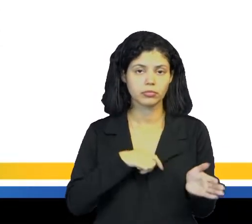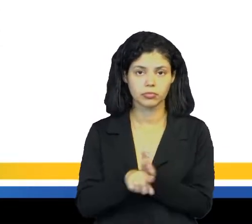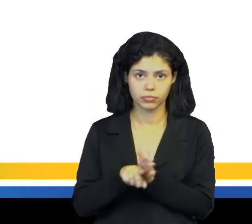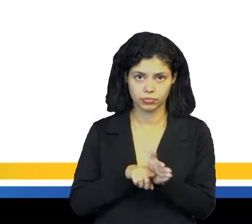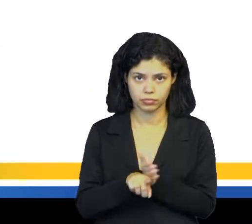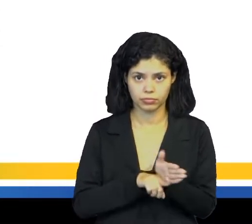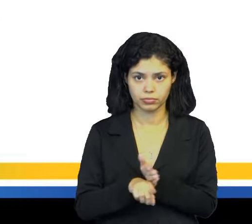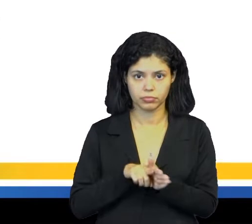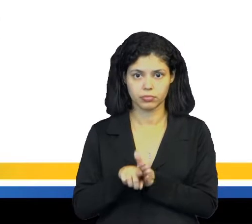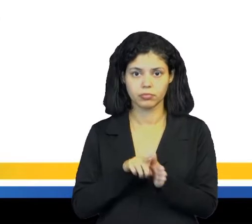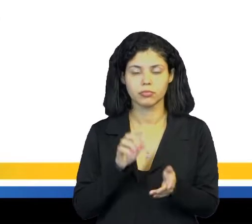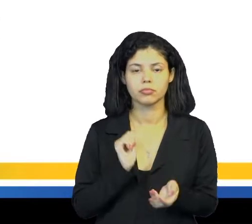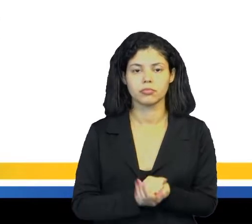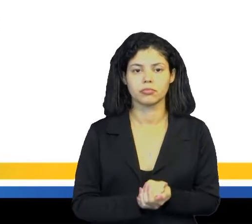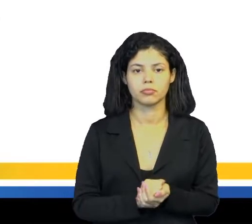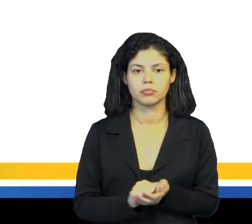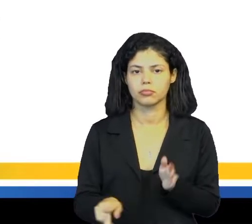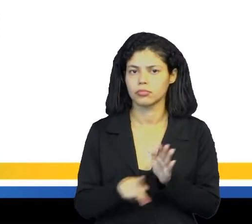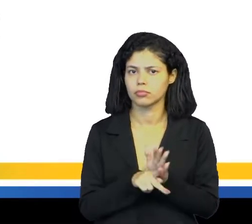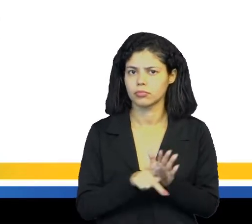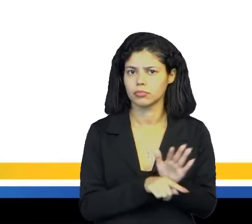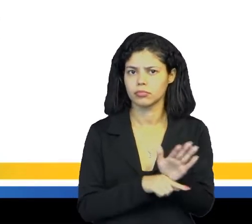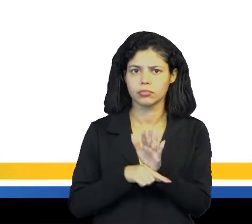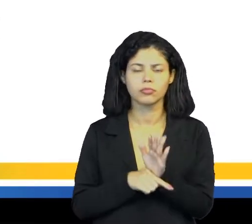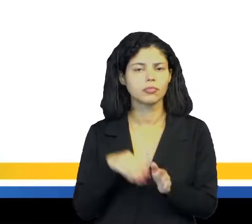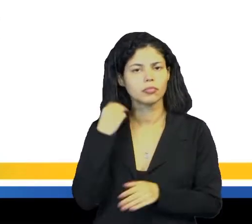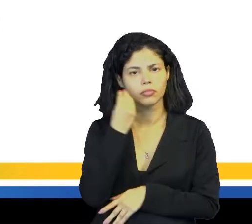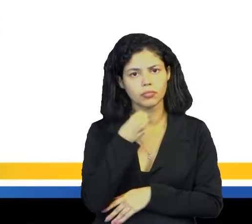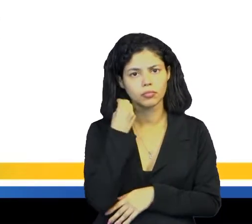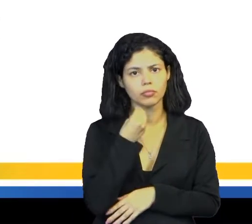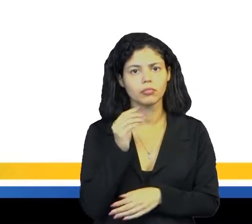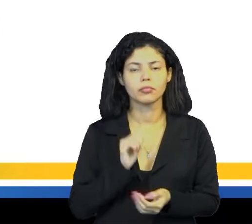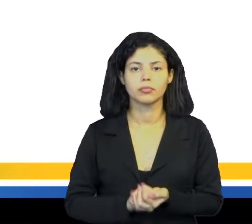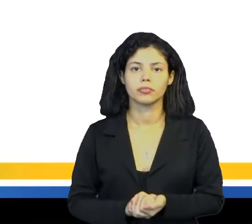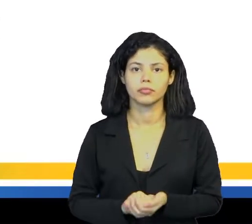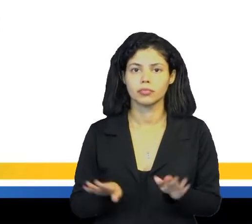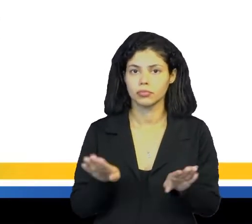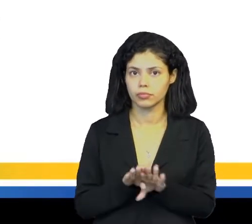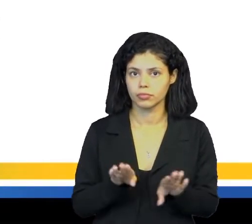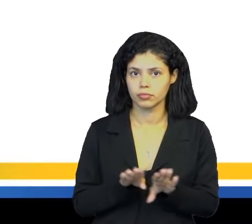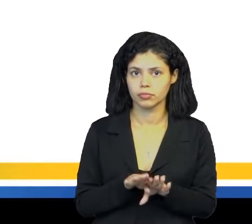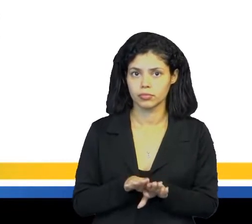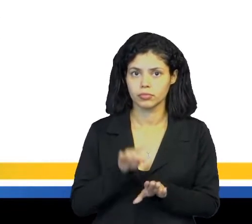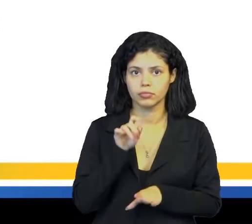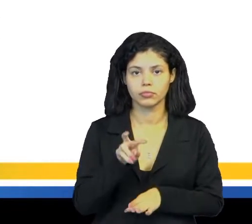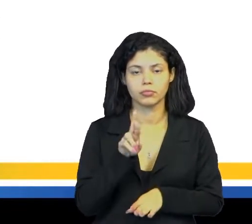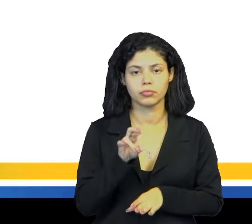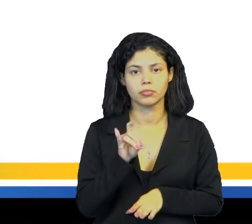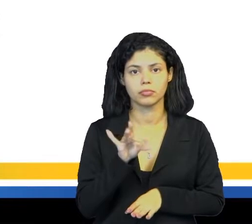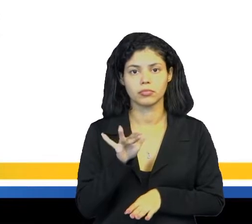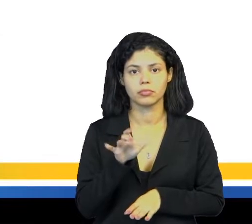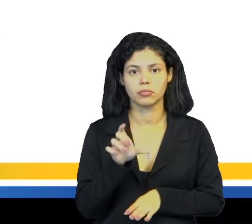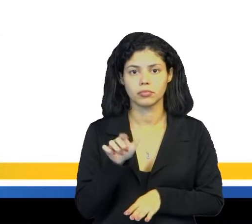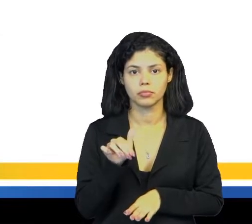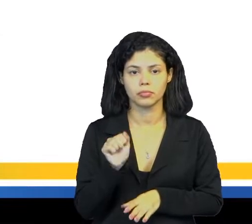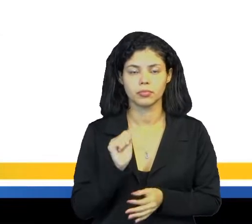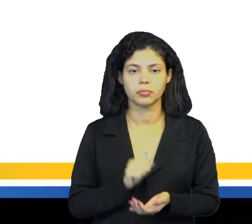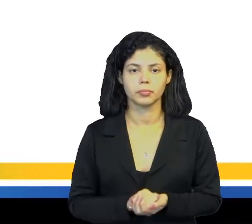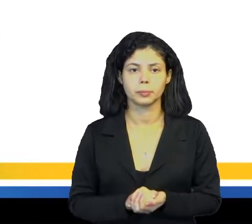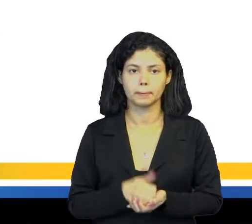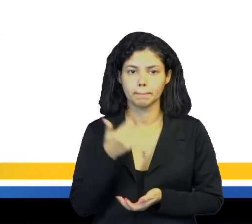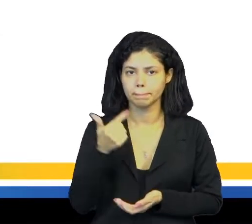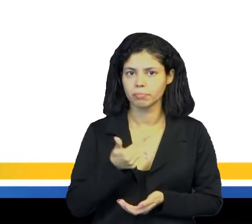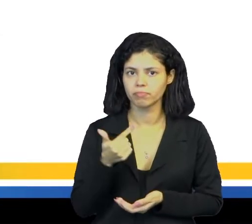pesquisas, deve ser comprovado a partir de experiências e procedimentos de verificação. Segundo Aristóteles,